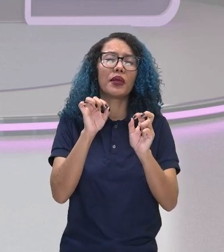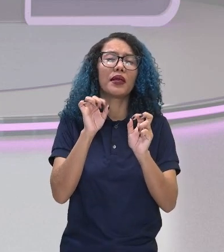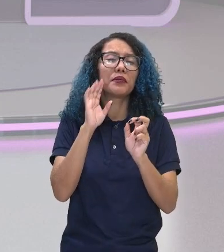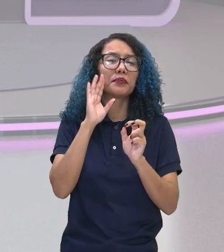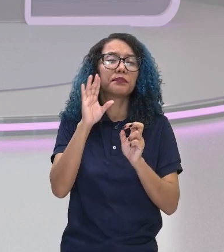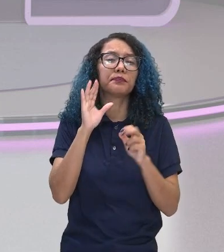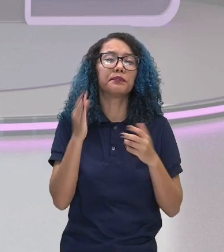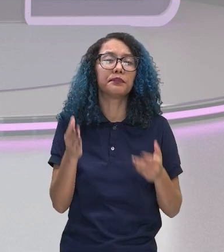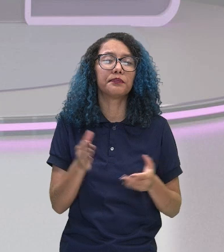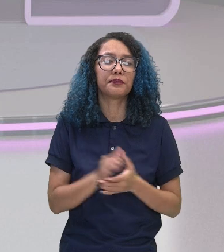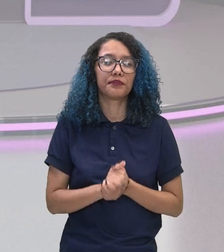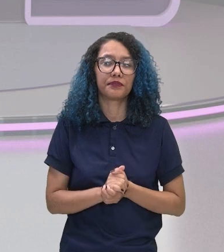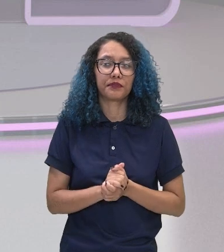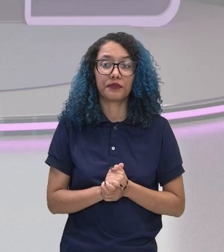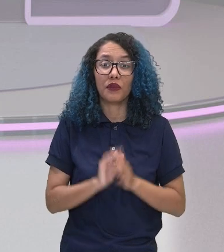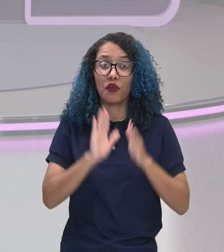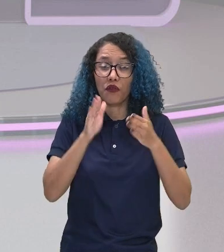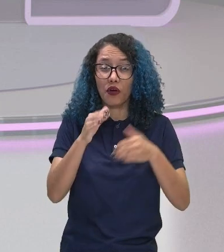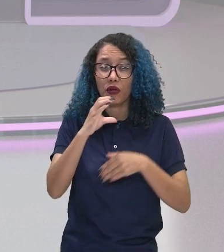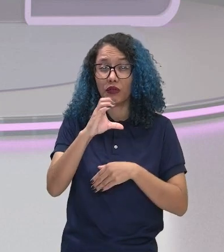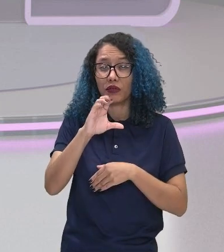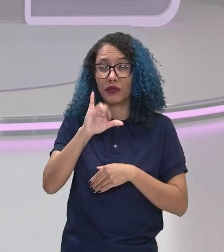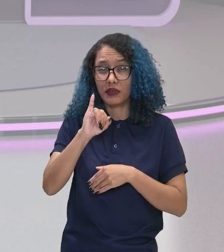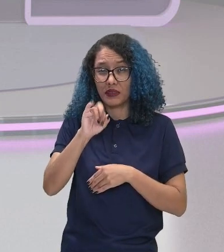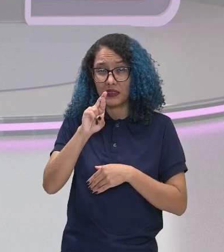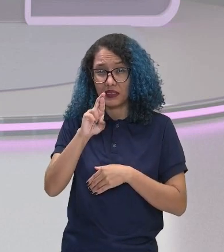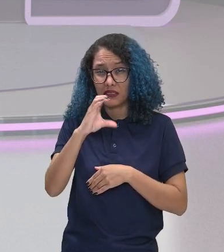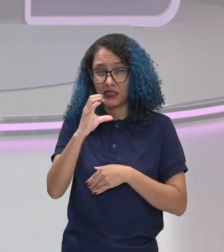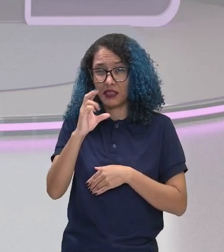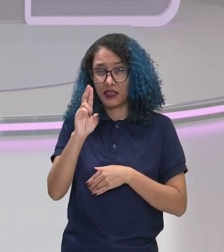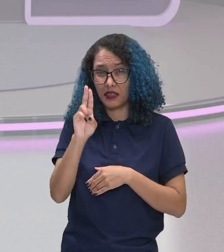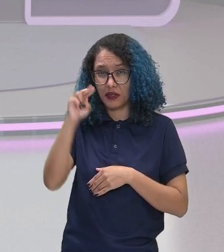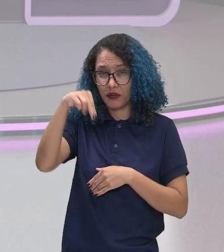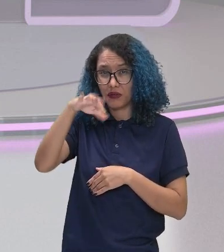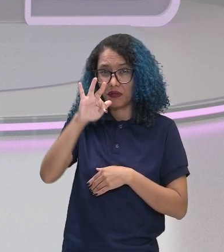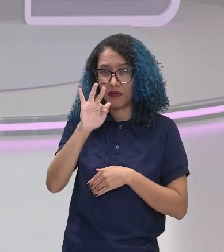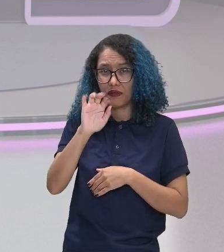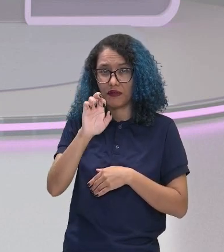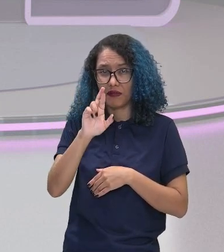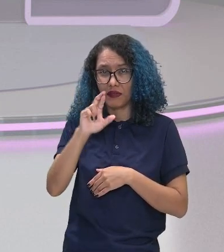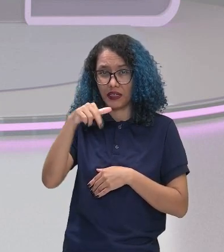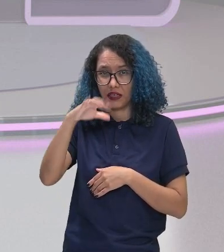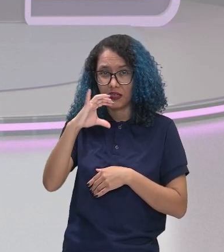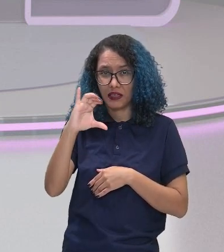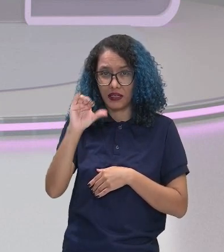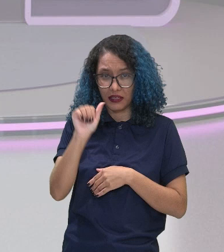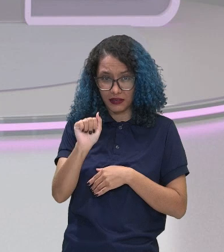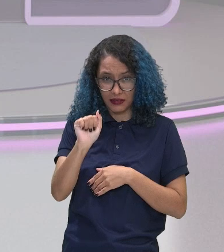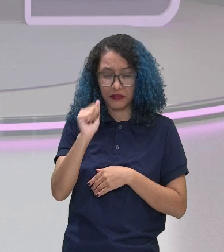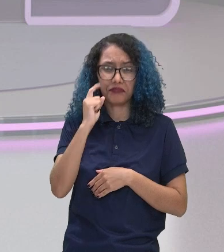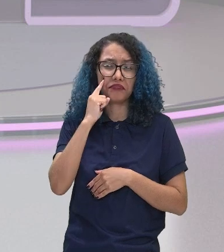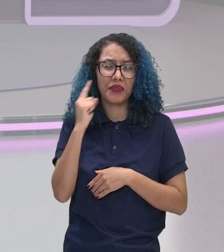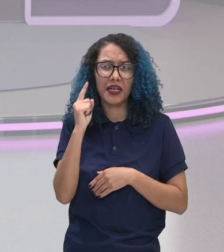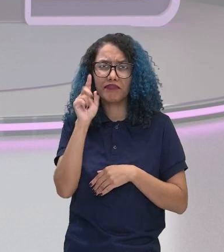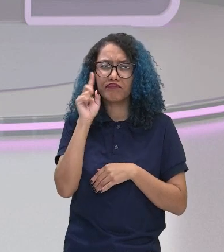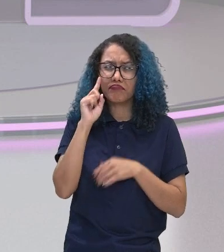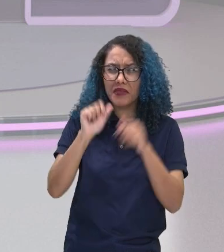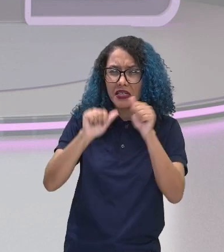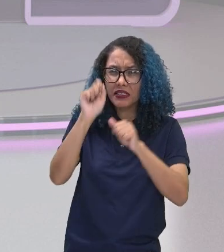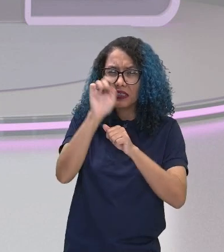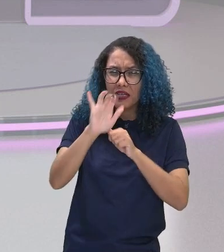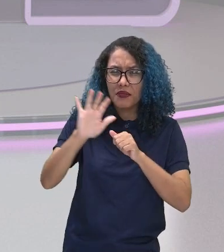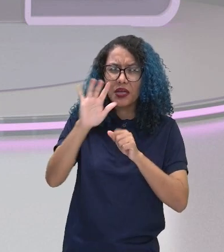de circunferência, tá bom? Mas então, olhando para essa figura aqui do lado, o que nós podemos entender sendo a circunferência,